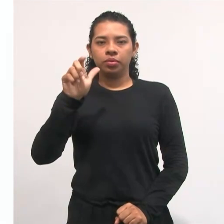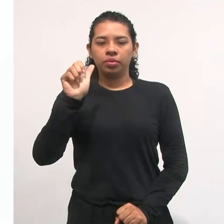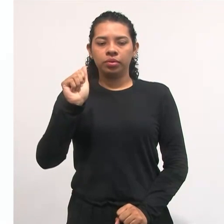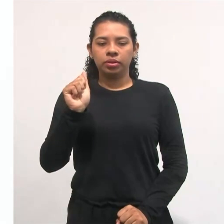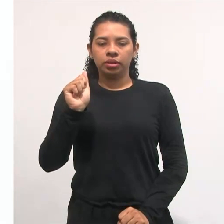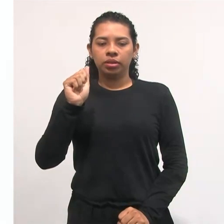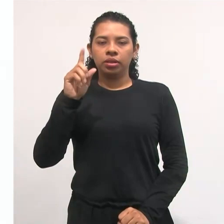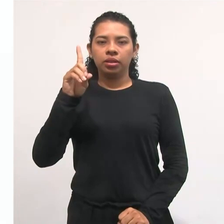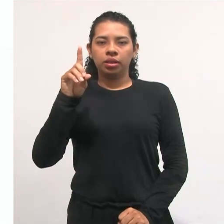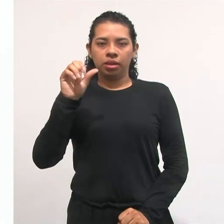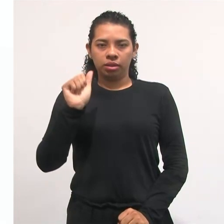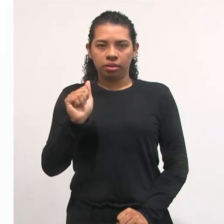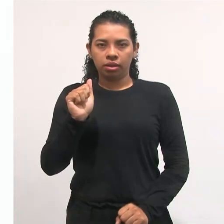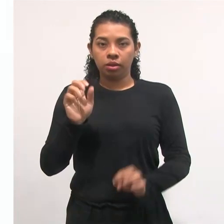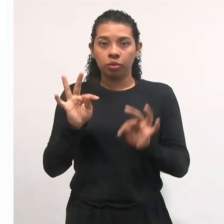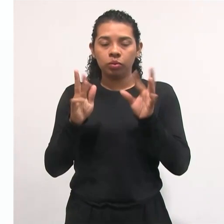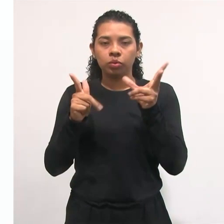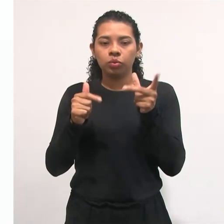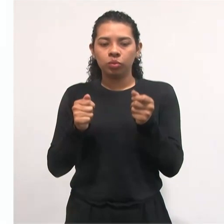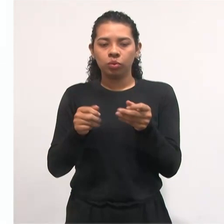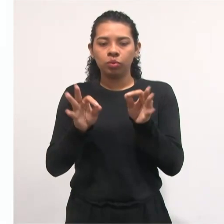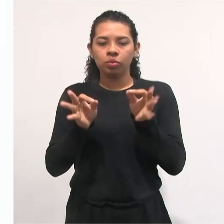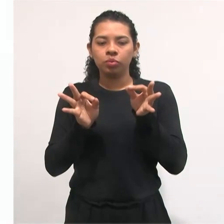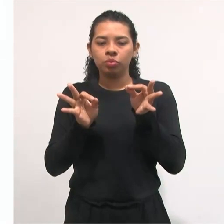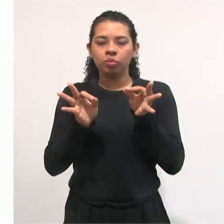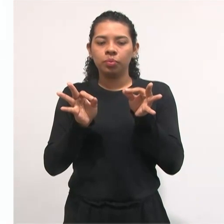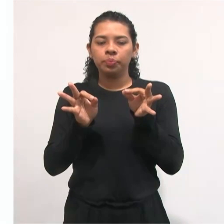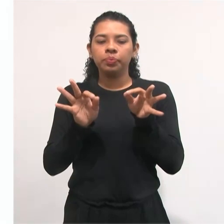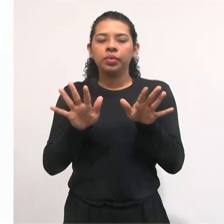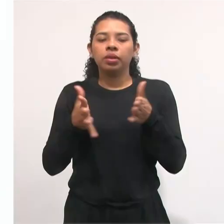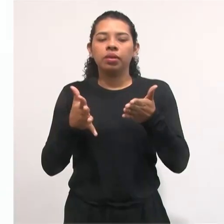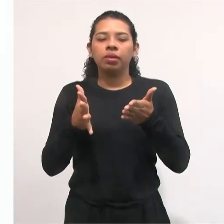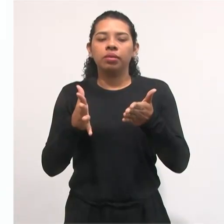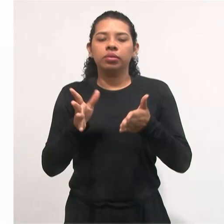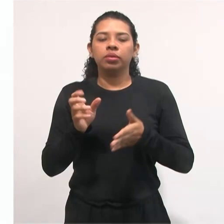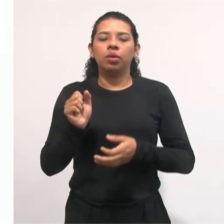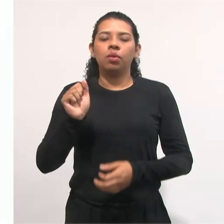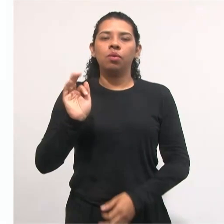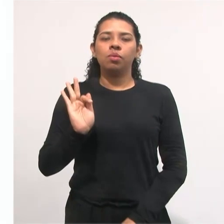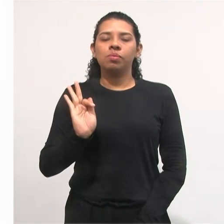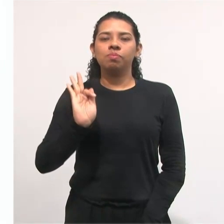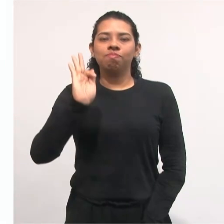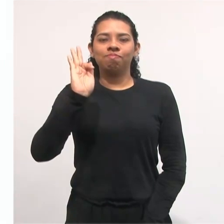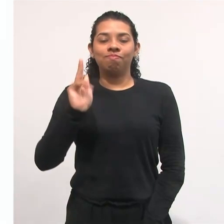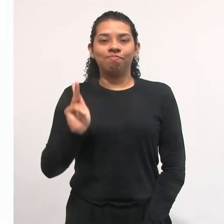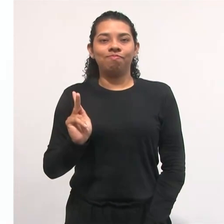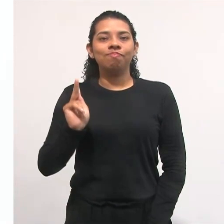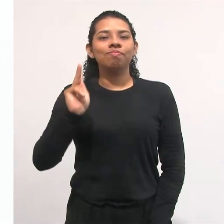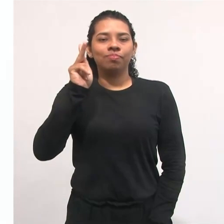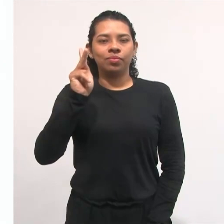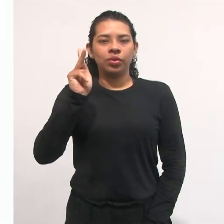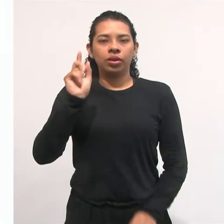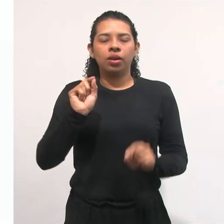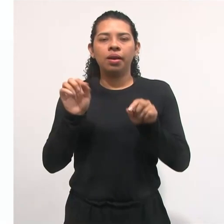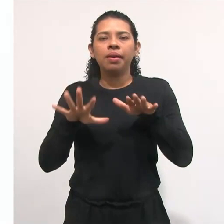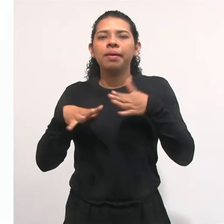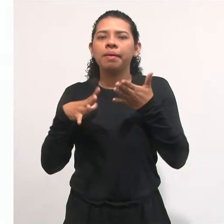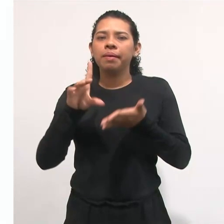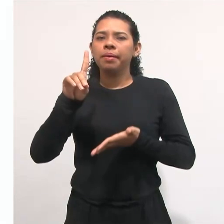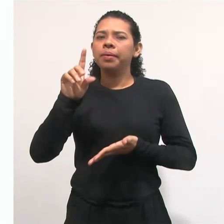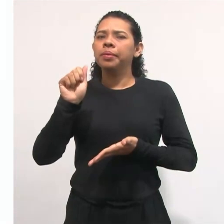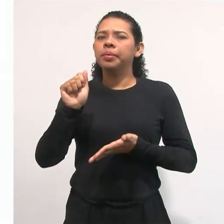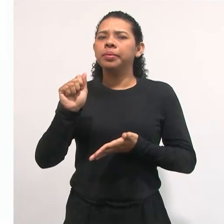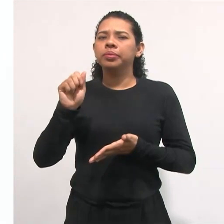classes anteriores a esta. Tá bom? Então a frequência de uma classe K, ela é dada como? Ela é dada como